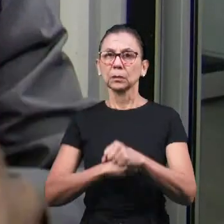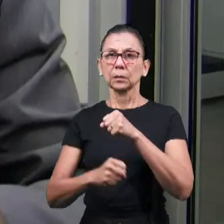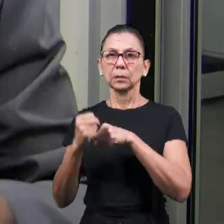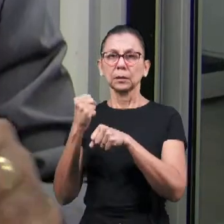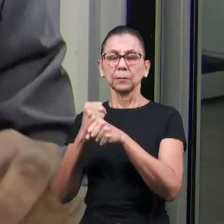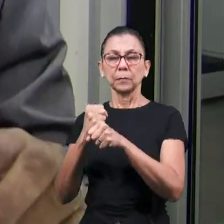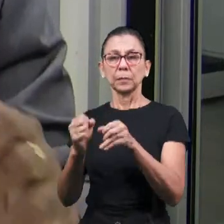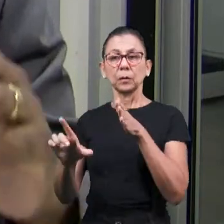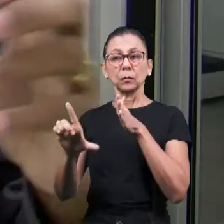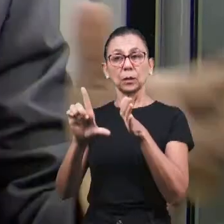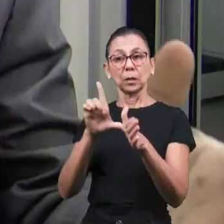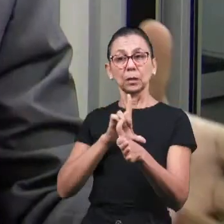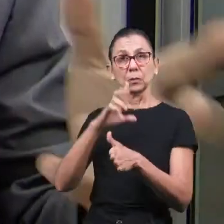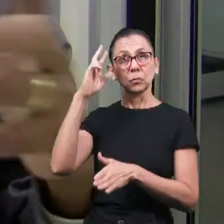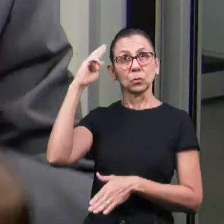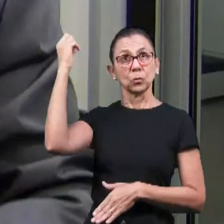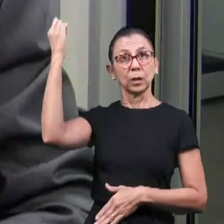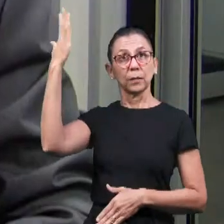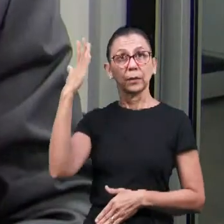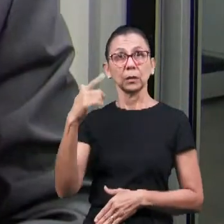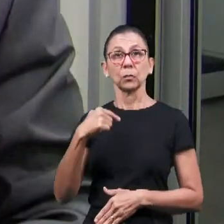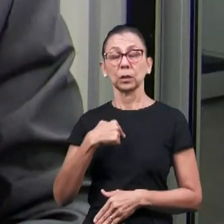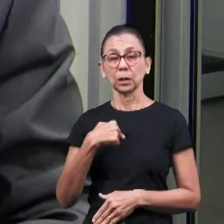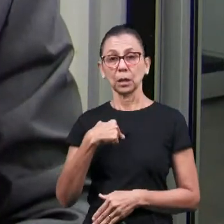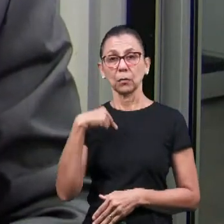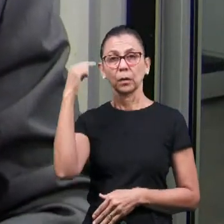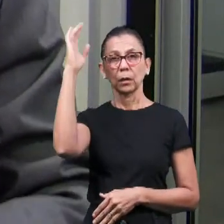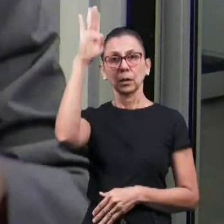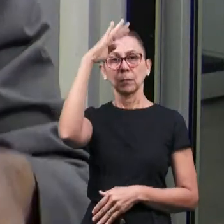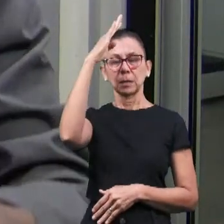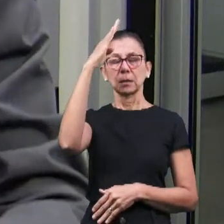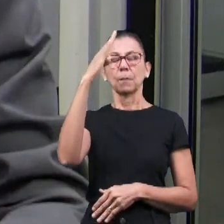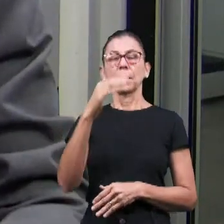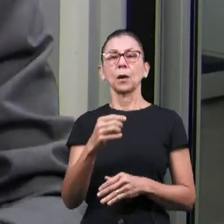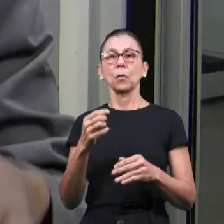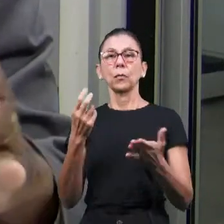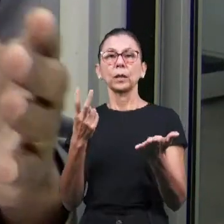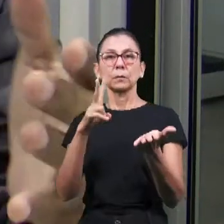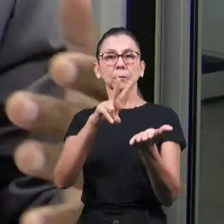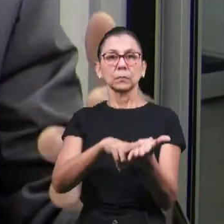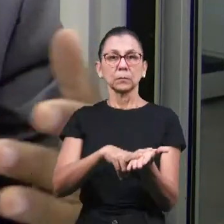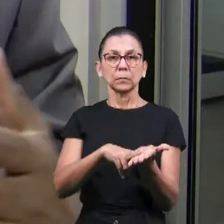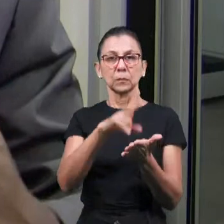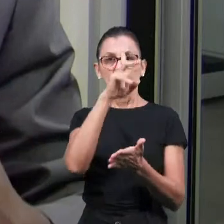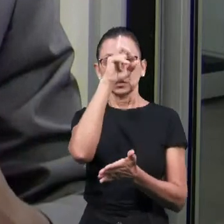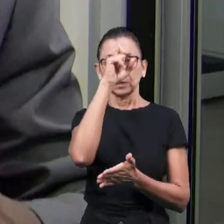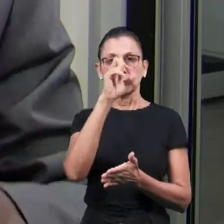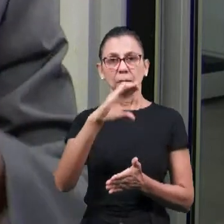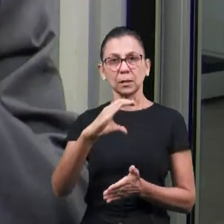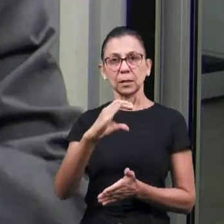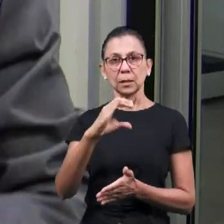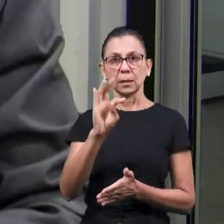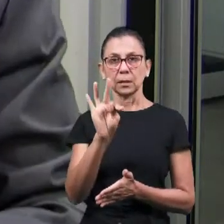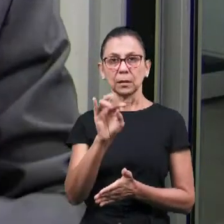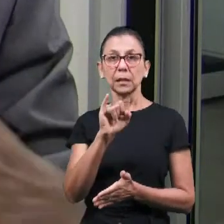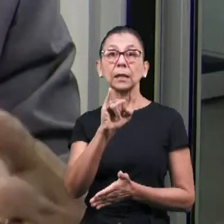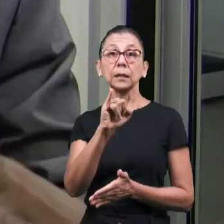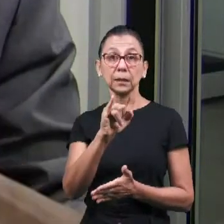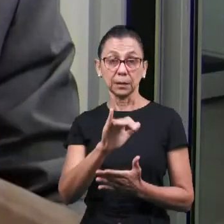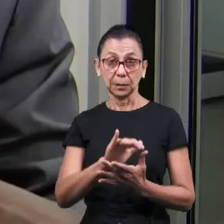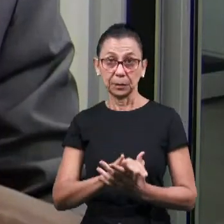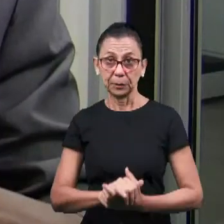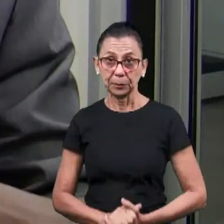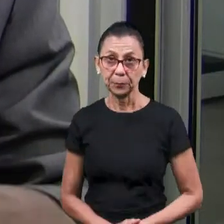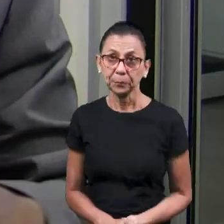dons, dizendo que eu ia passar mal e ia ficar no CTI. Quando o Senhor deu o primeiro dom, eu juntei a família, conversei